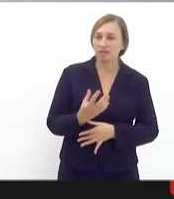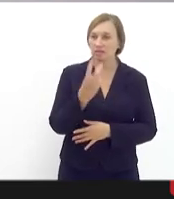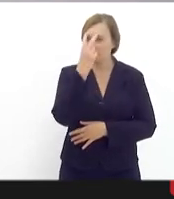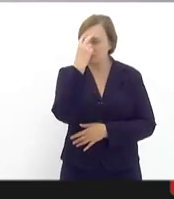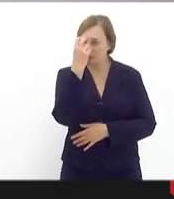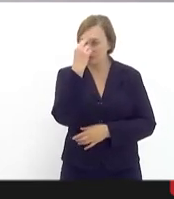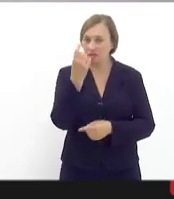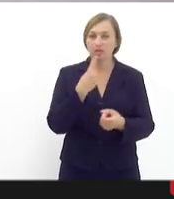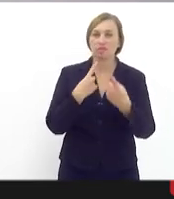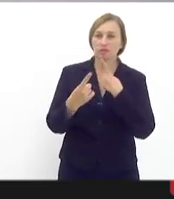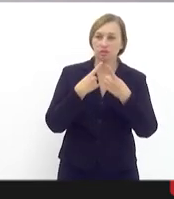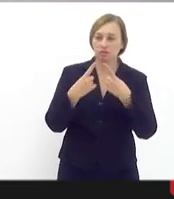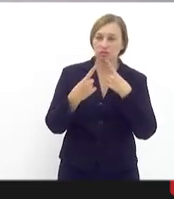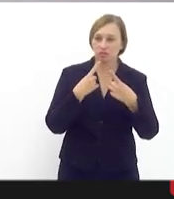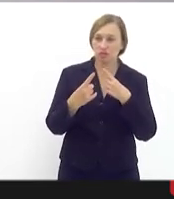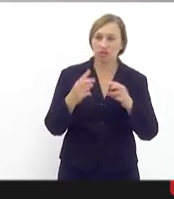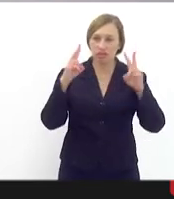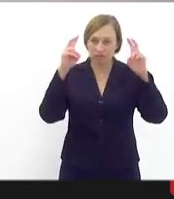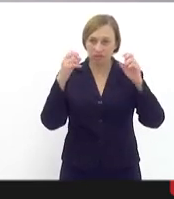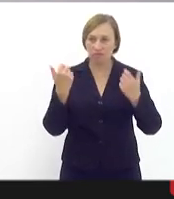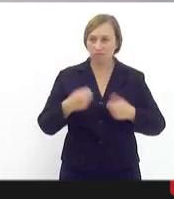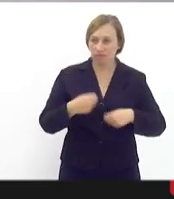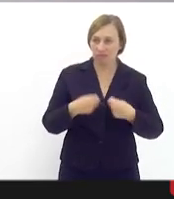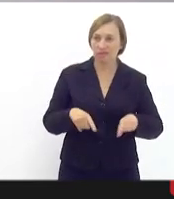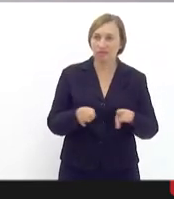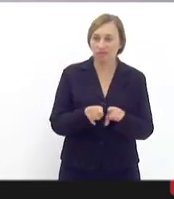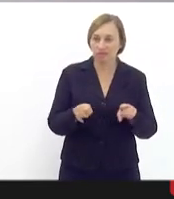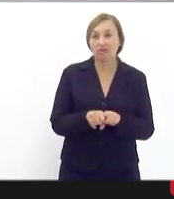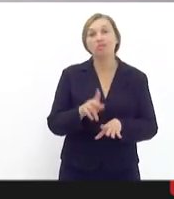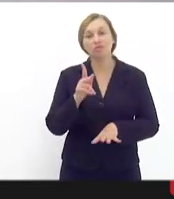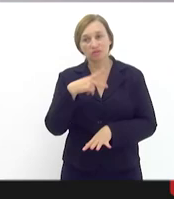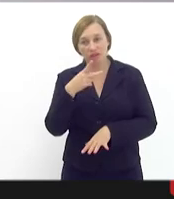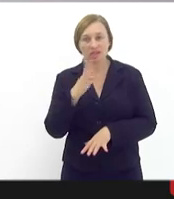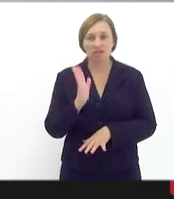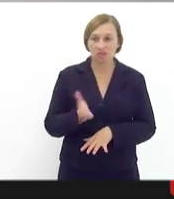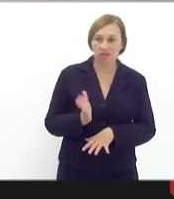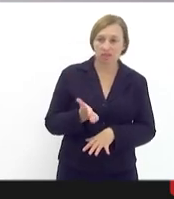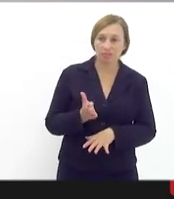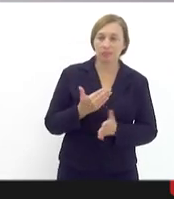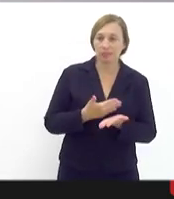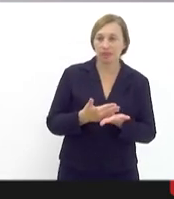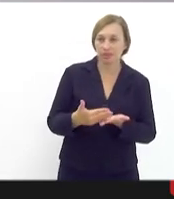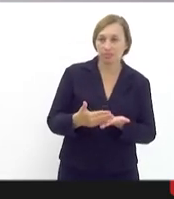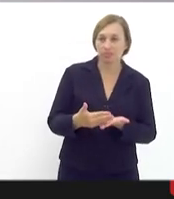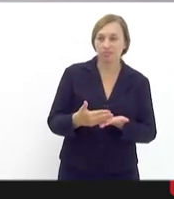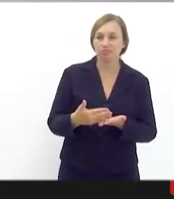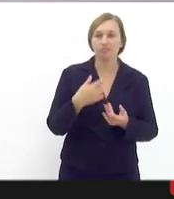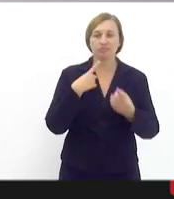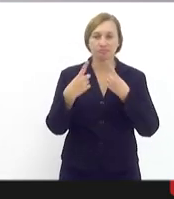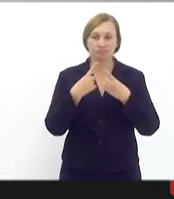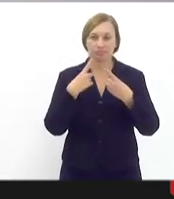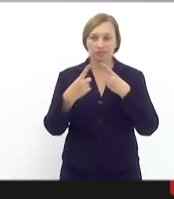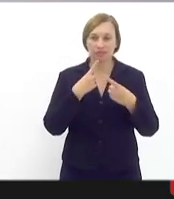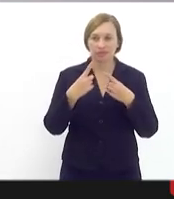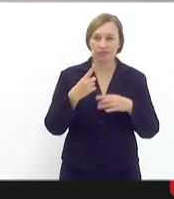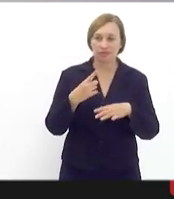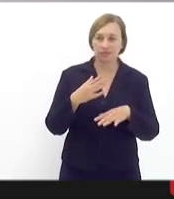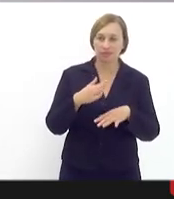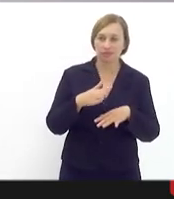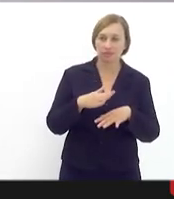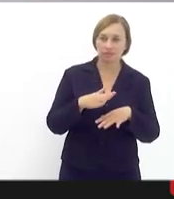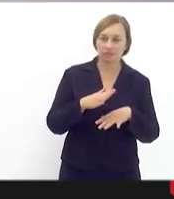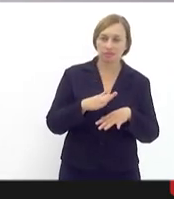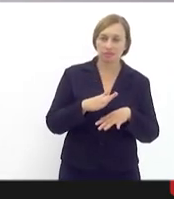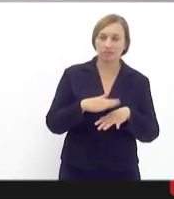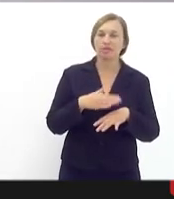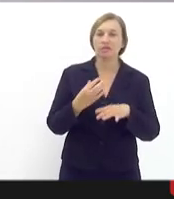justamente discutir, debater esse tema, então a gente vai precisar também, como eu disse aqui, a gente só está iniciando, né, esse debate e tem muito mais ainda